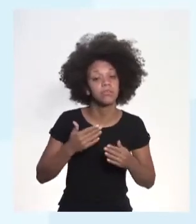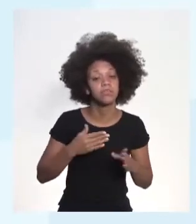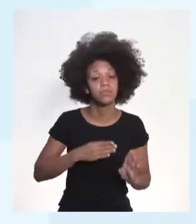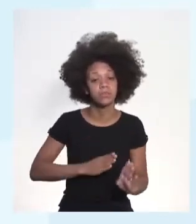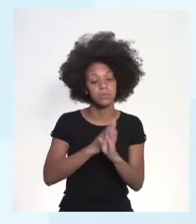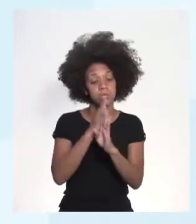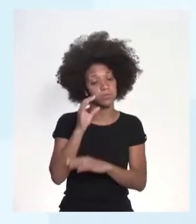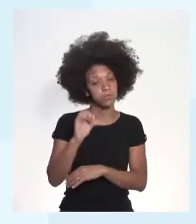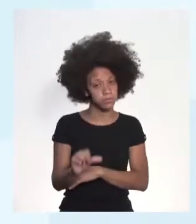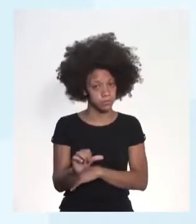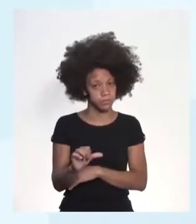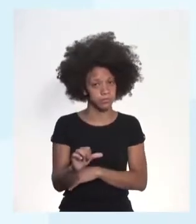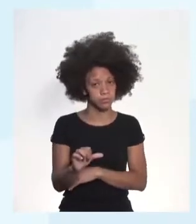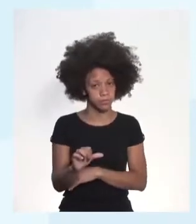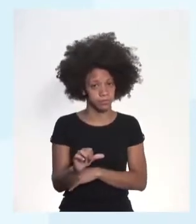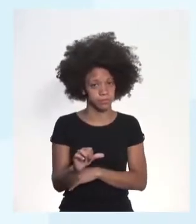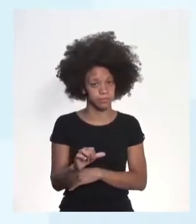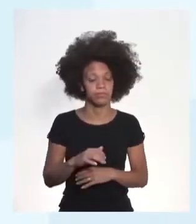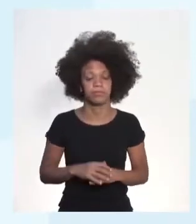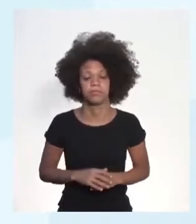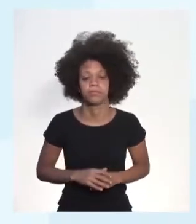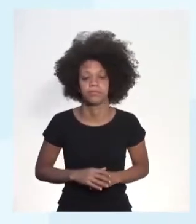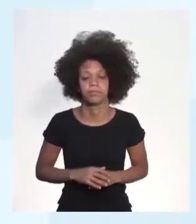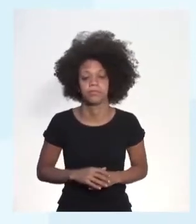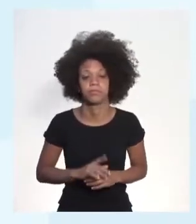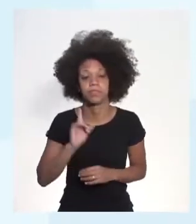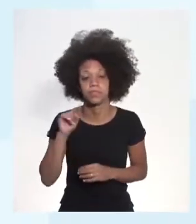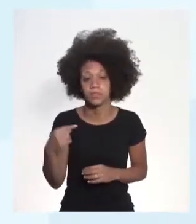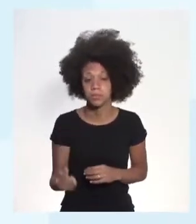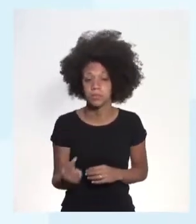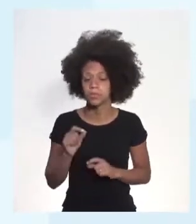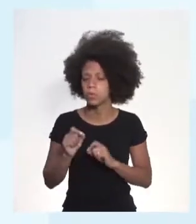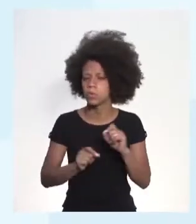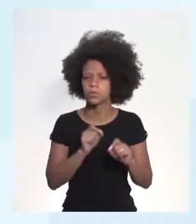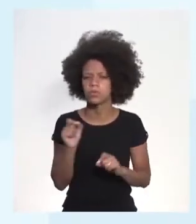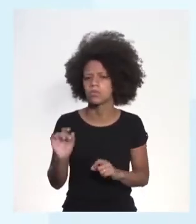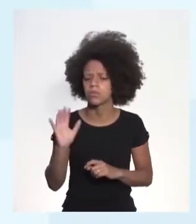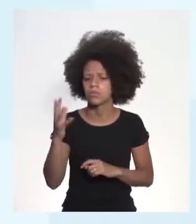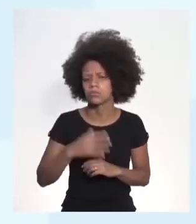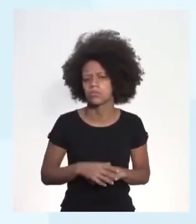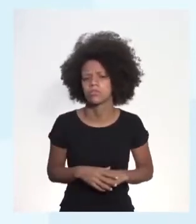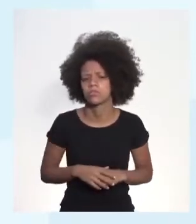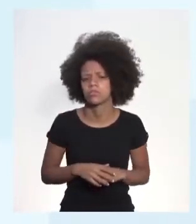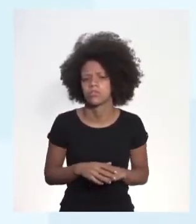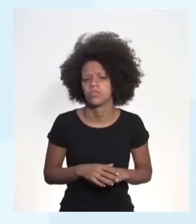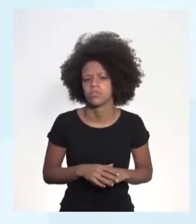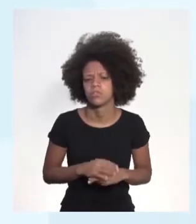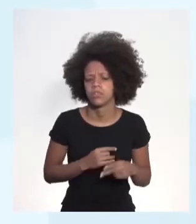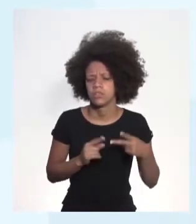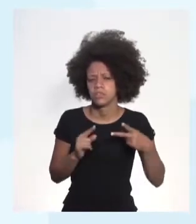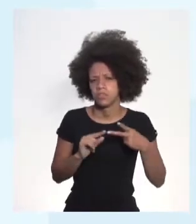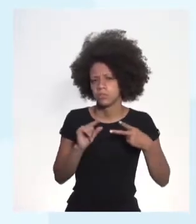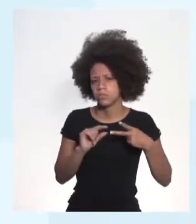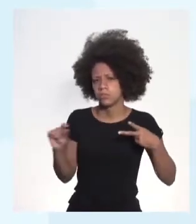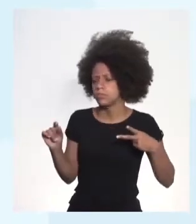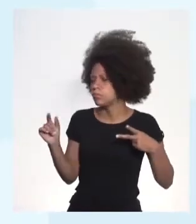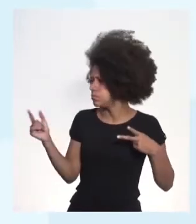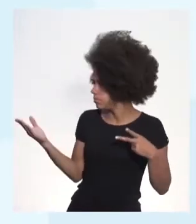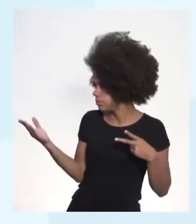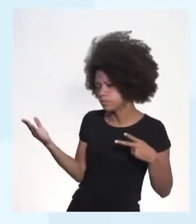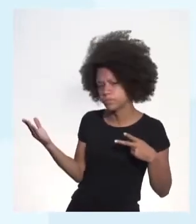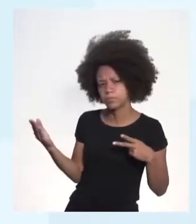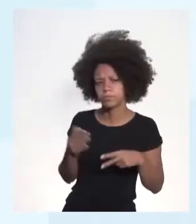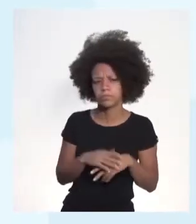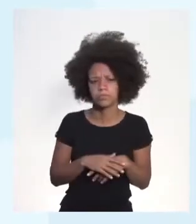aqui no valor igual a 9 em seguida o que que aconteceu aqui na segunda linhas mais resolução né